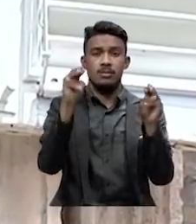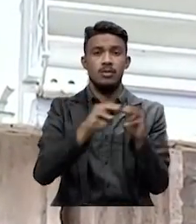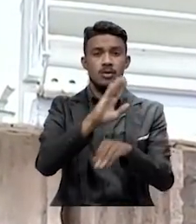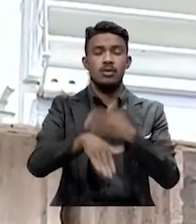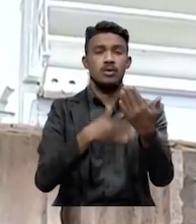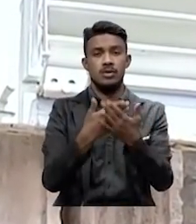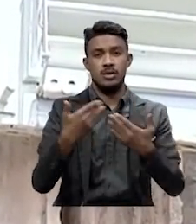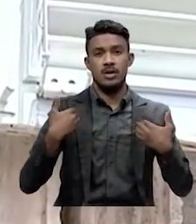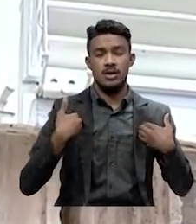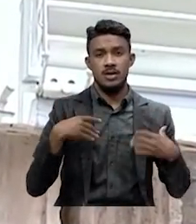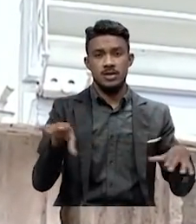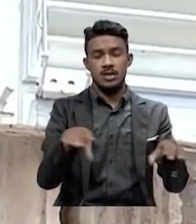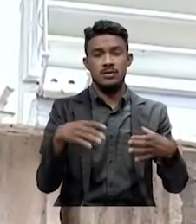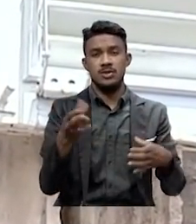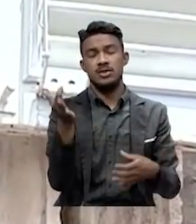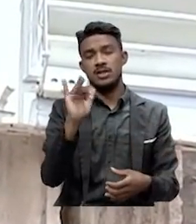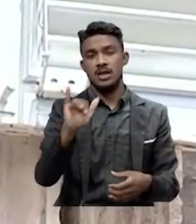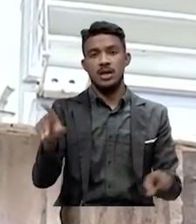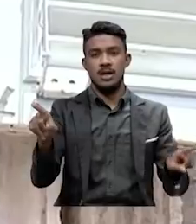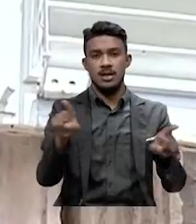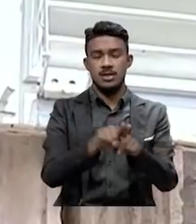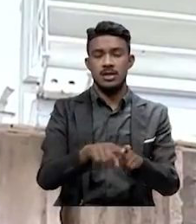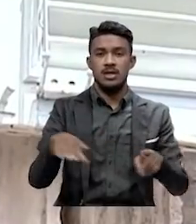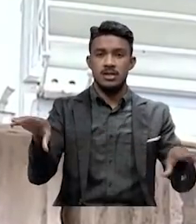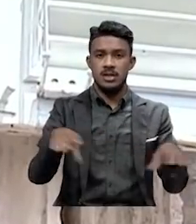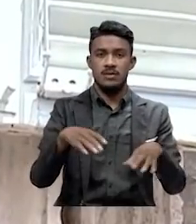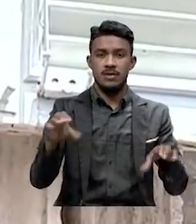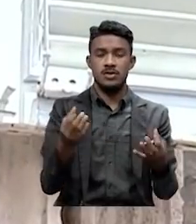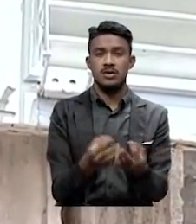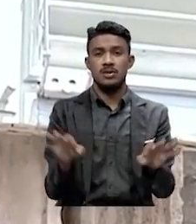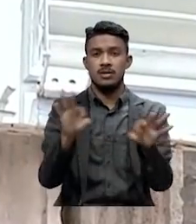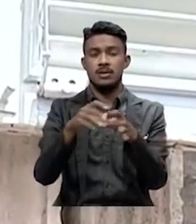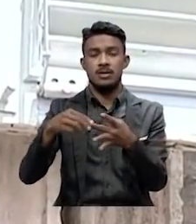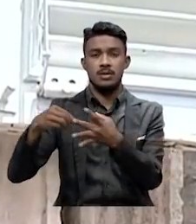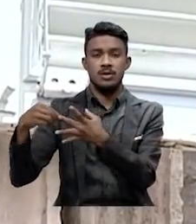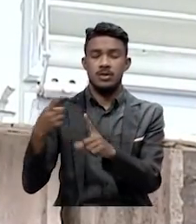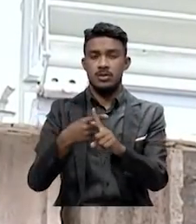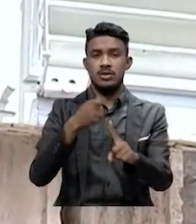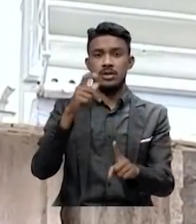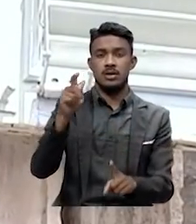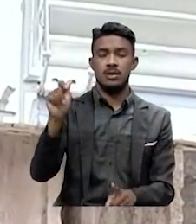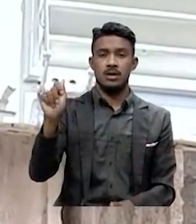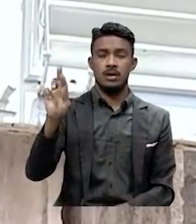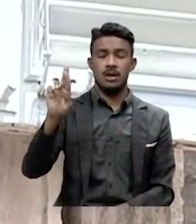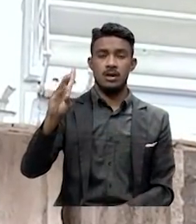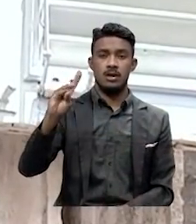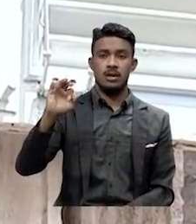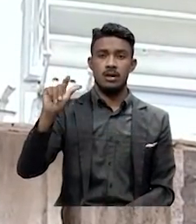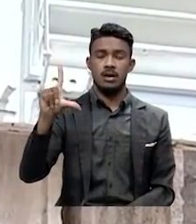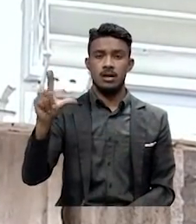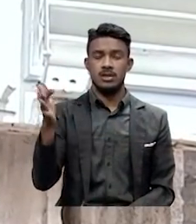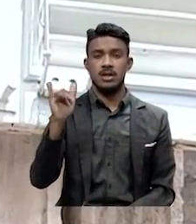iha diversu servisu Sira, hanesa servisu particular husi cardeal Sira, bain hira papa ida